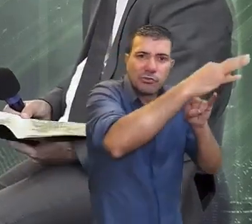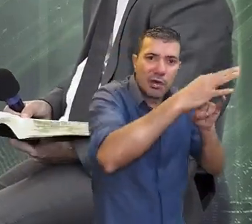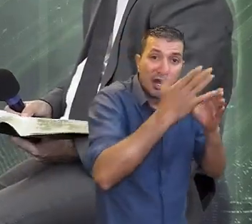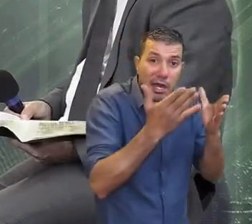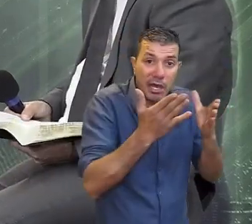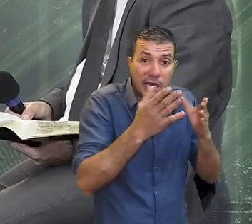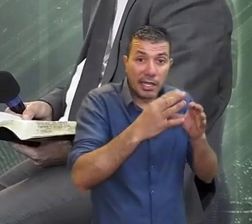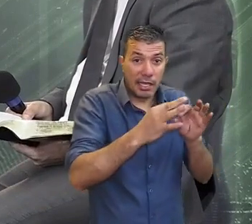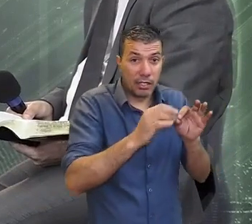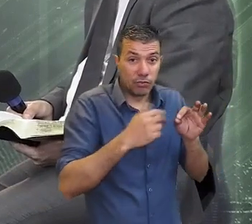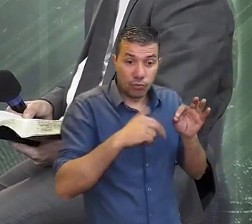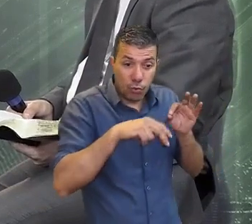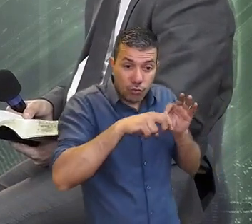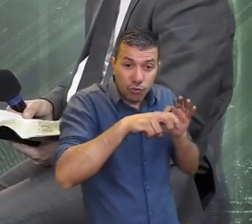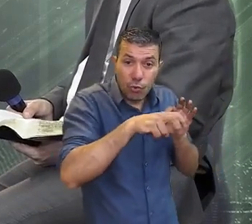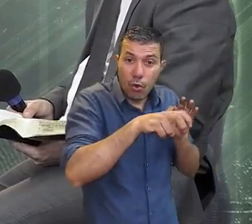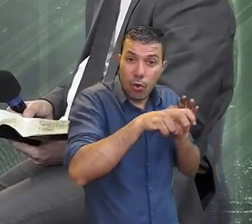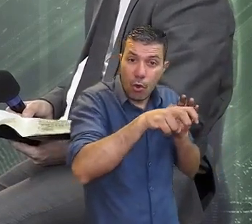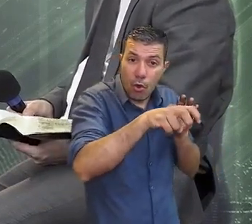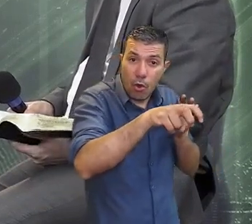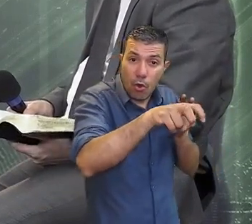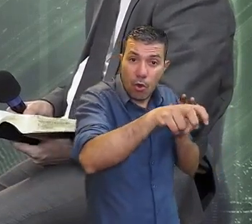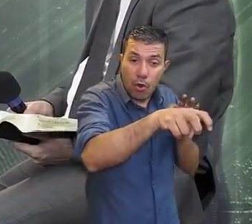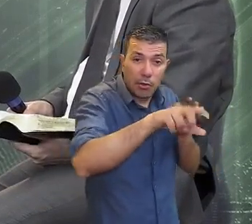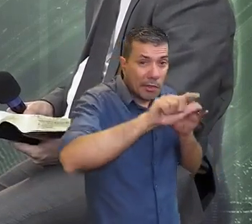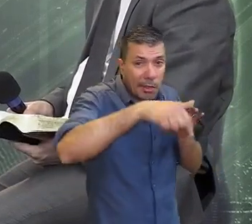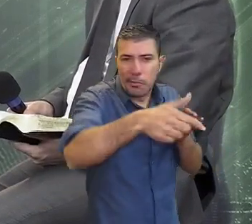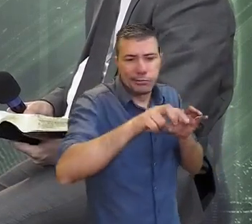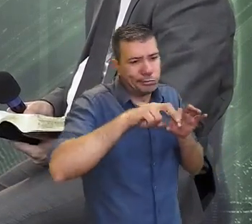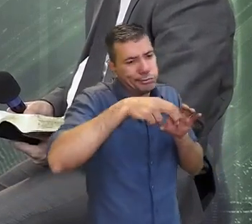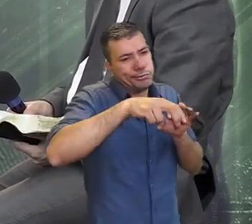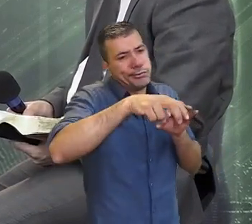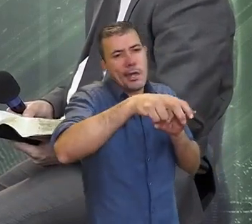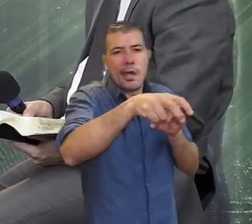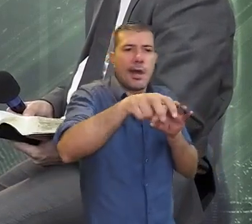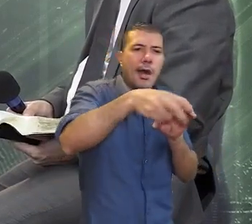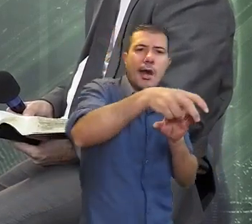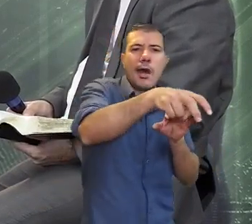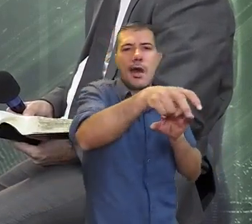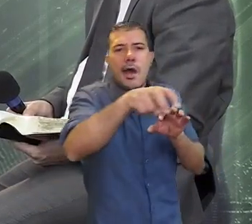ele era solto depois da cerimônia e ele saía vagueando. Esse